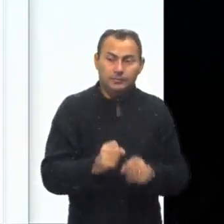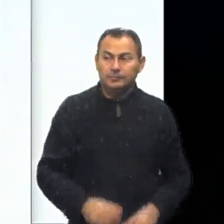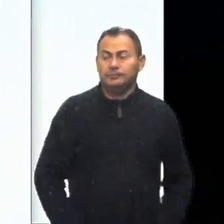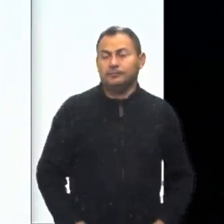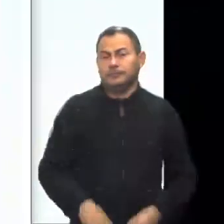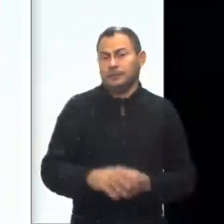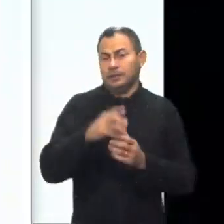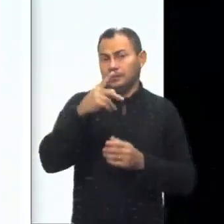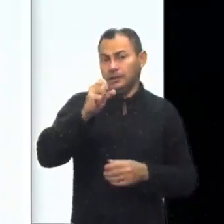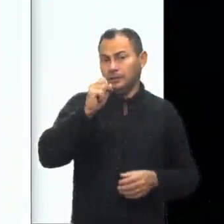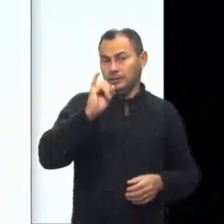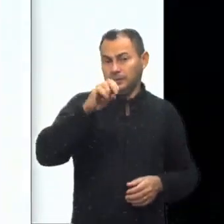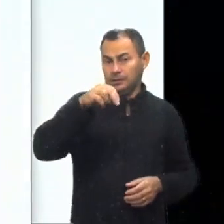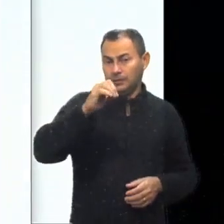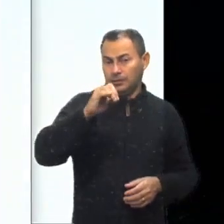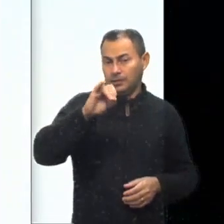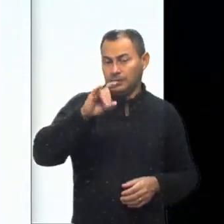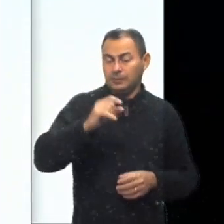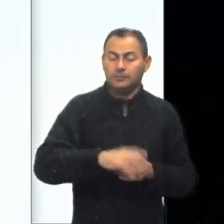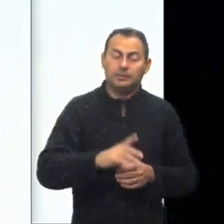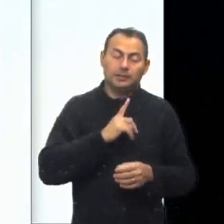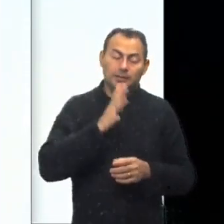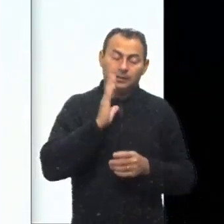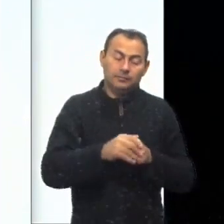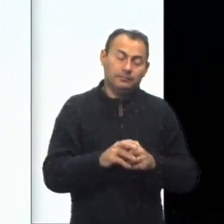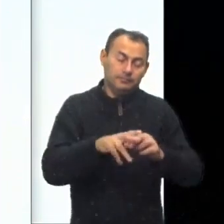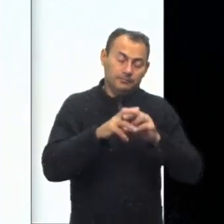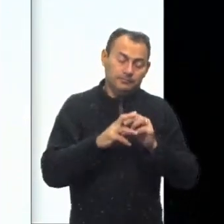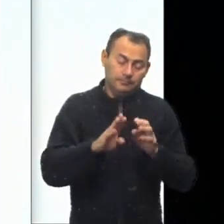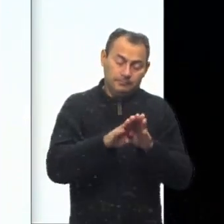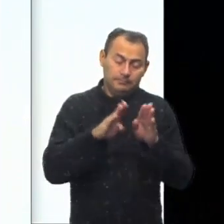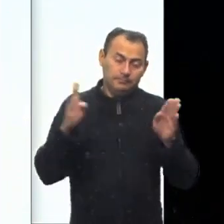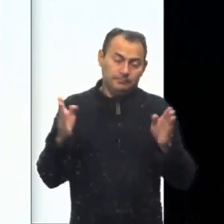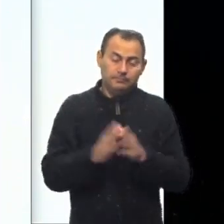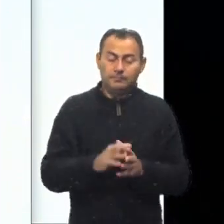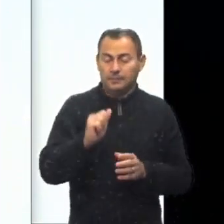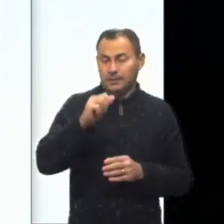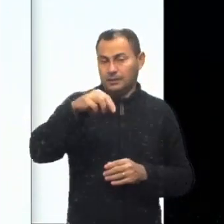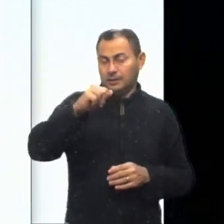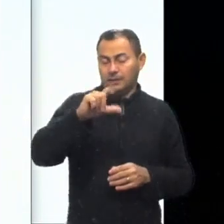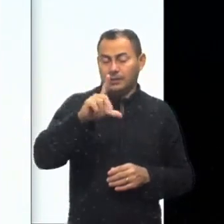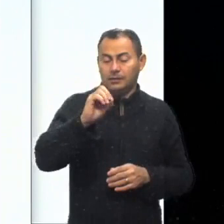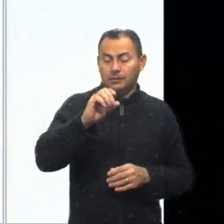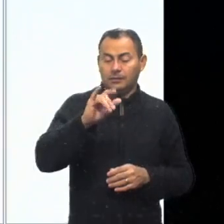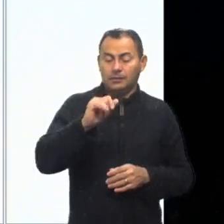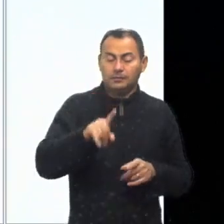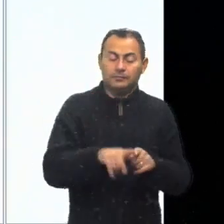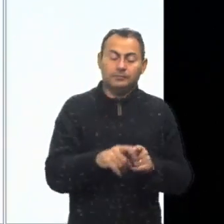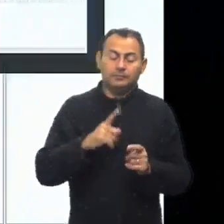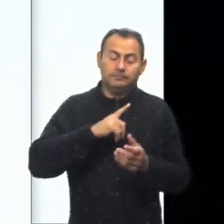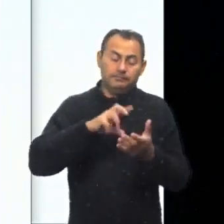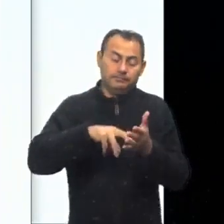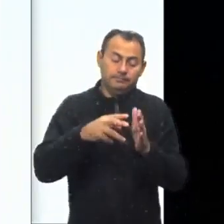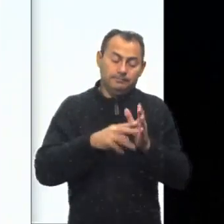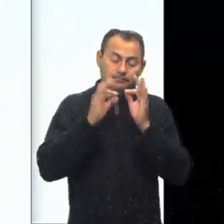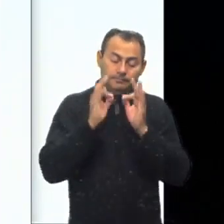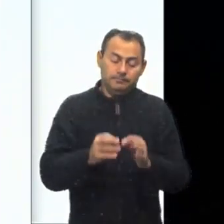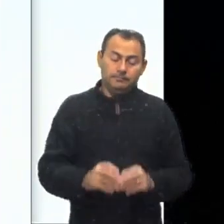a sua senoide. Você já tem a senoide, isso aqui é a portadora analógica, você já tem ela